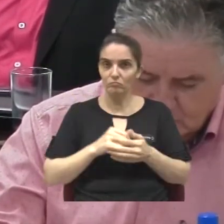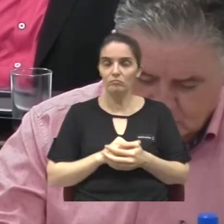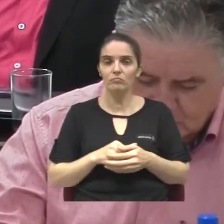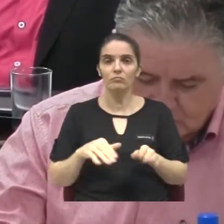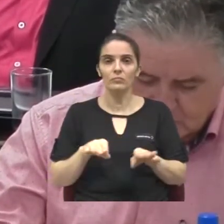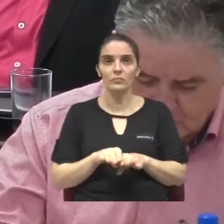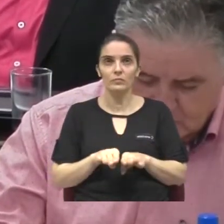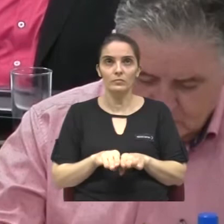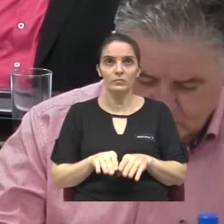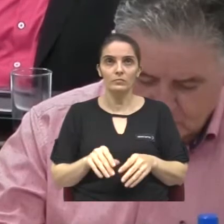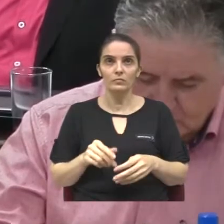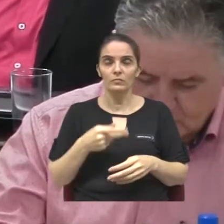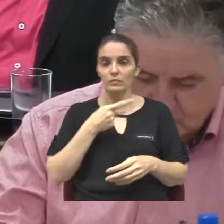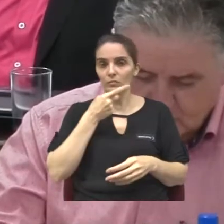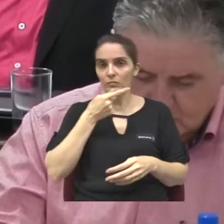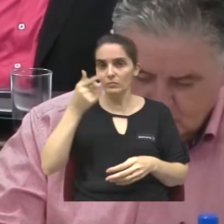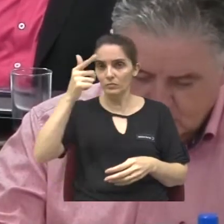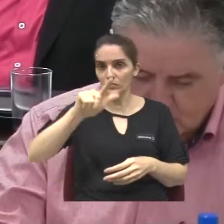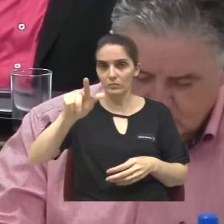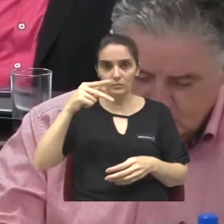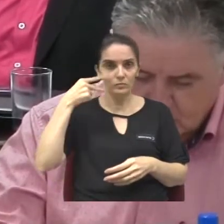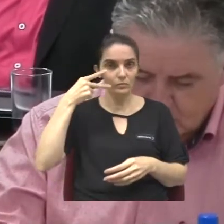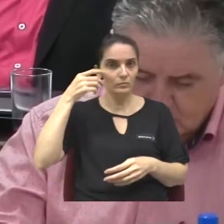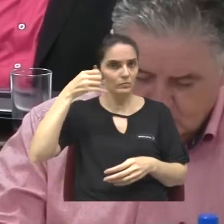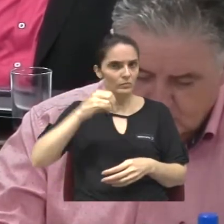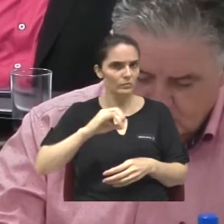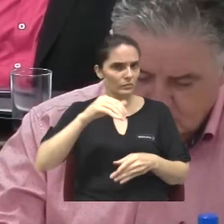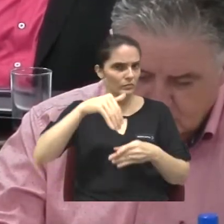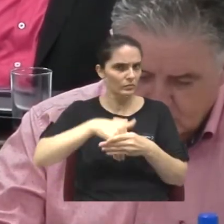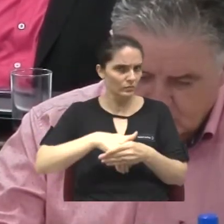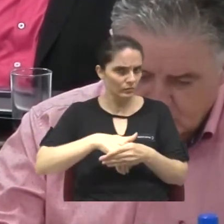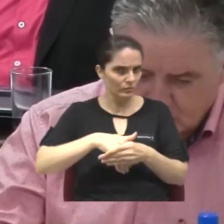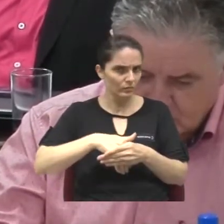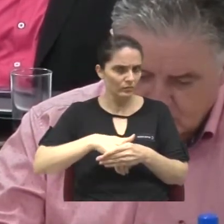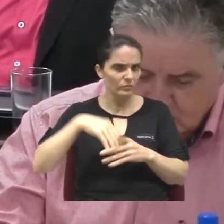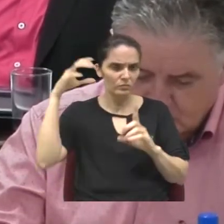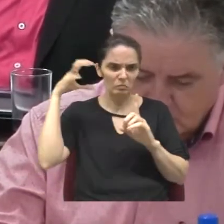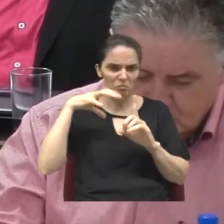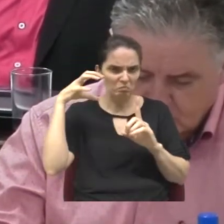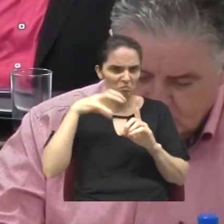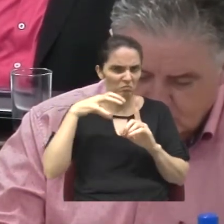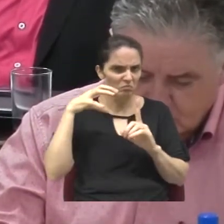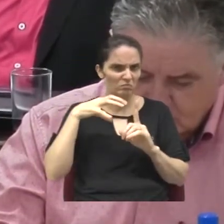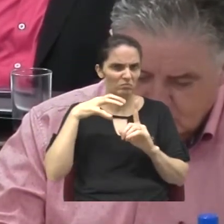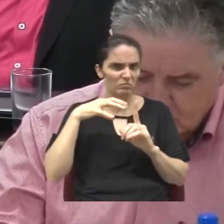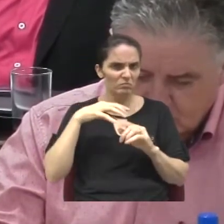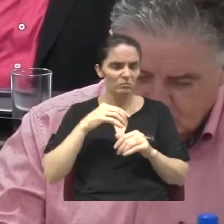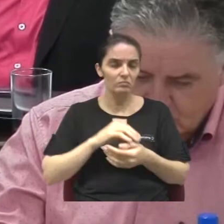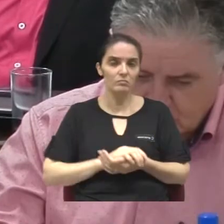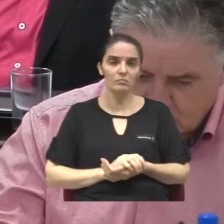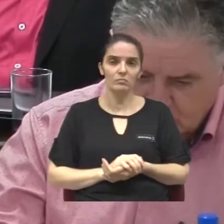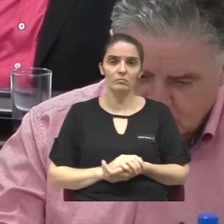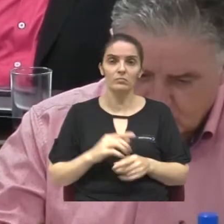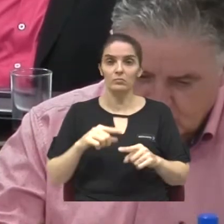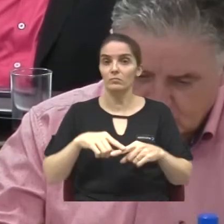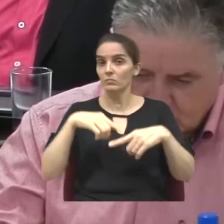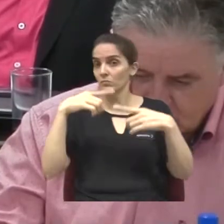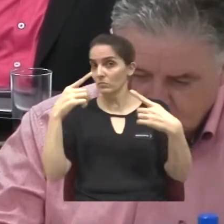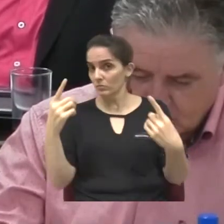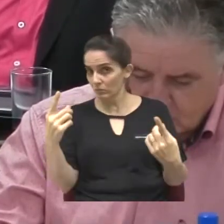demais pares para saber se votaram aquele projeto sob pressão. Já que Vossa